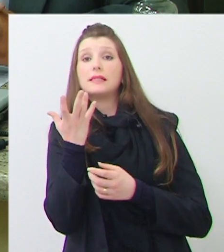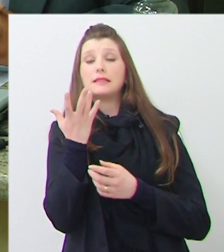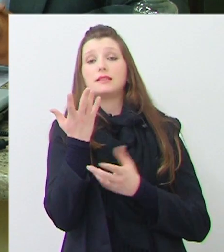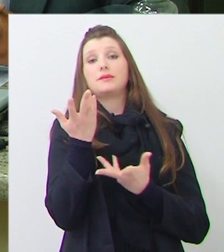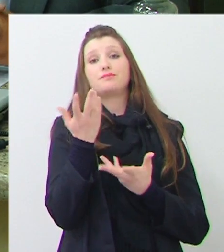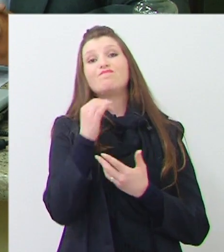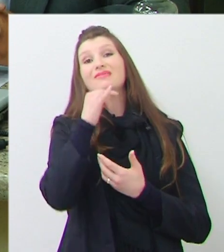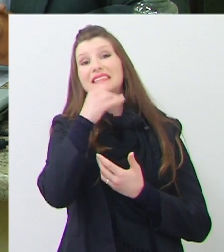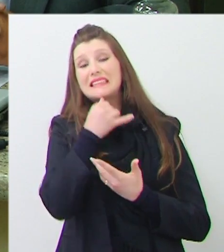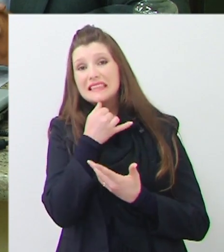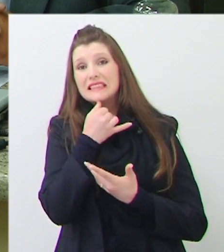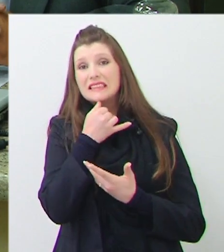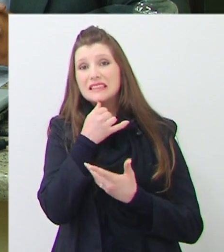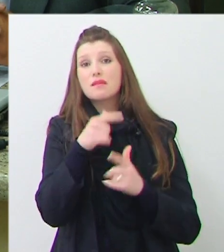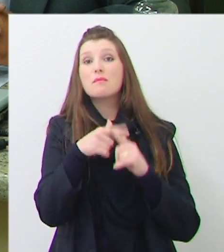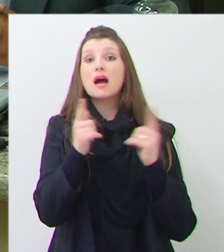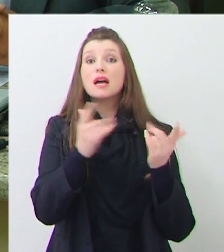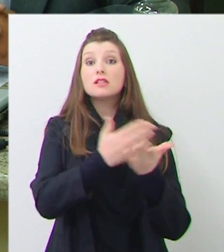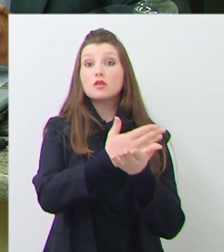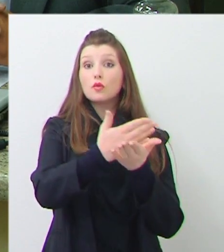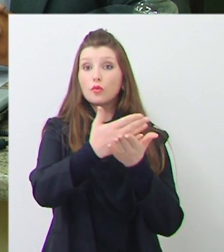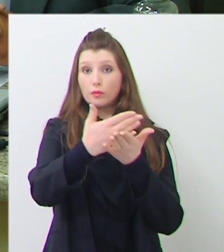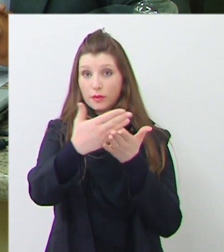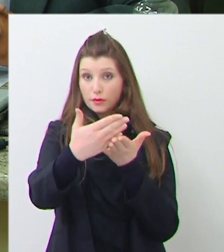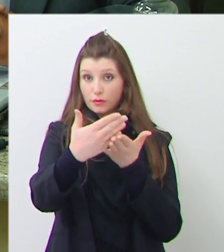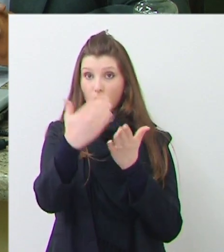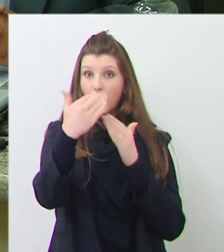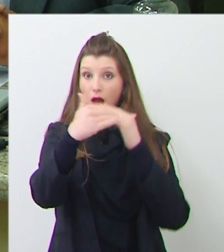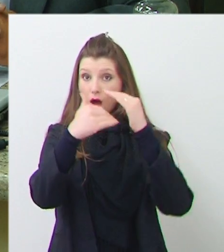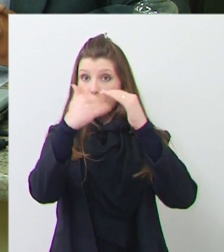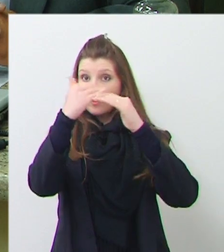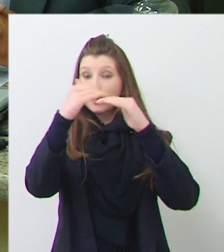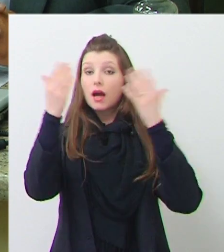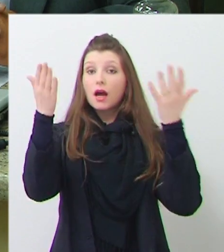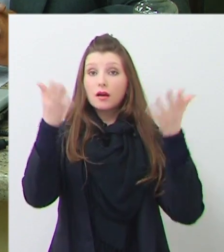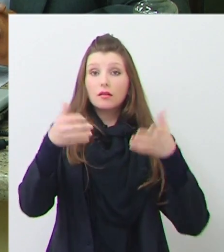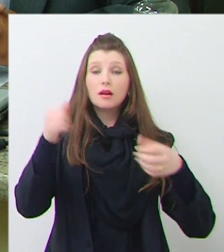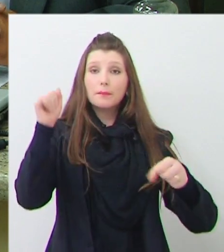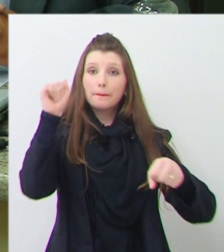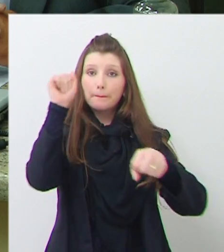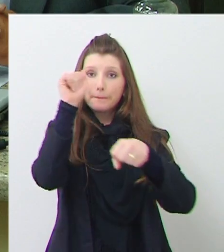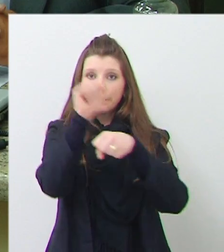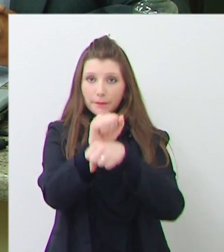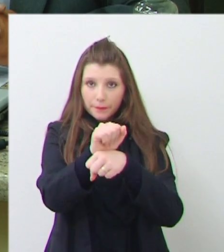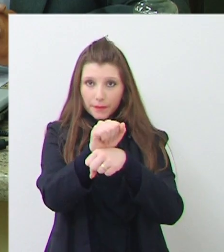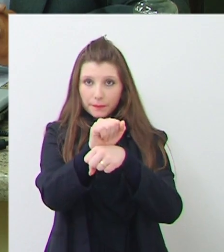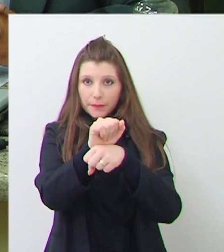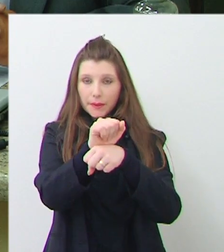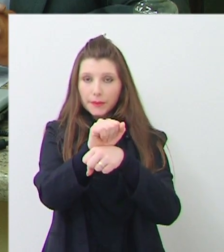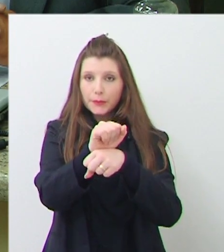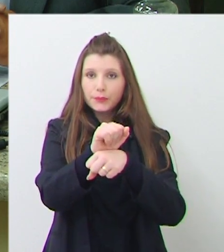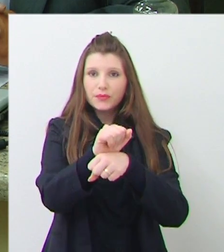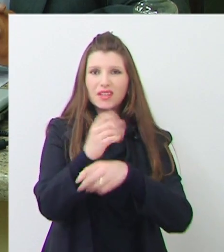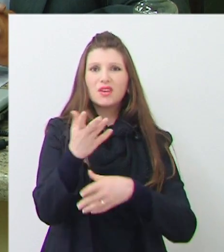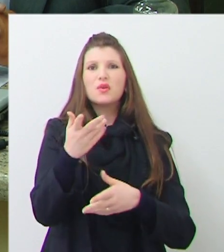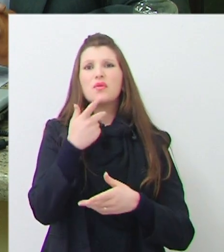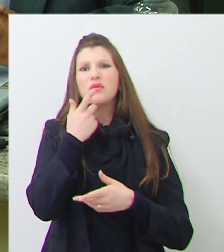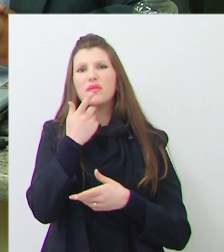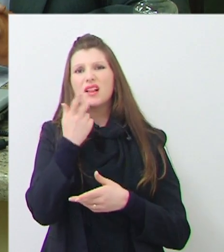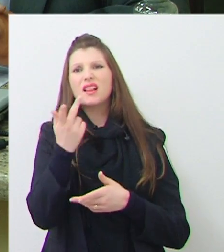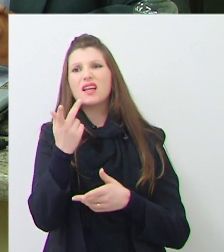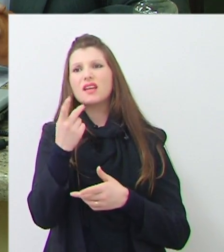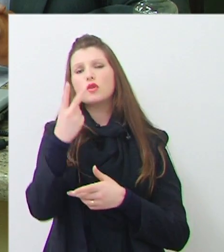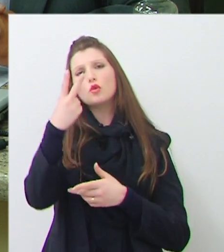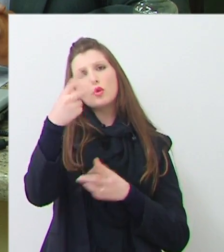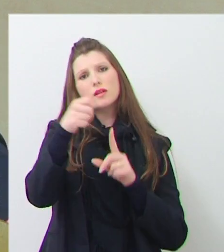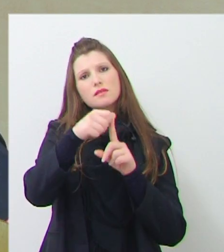Lamentavelmente, né, deu-se início à obra e a obra está lá. Eu coloquei mais de 2 meses, mas foi em abril que